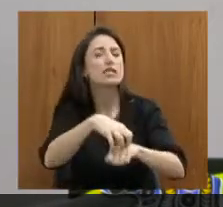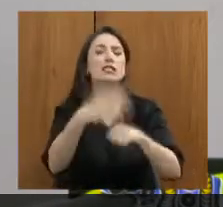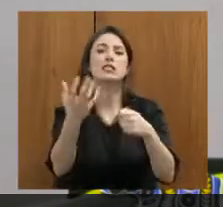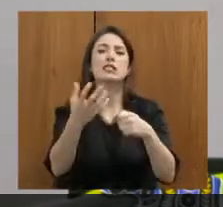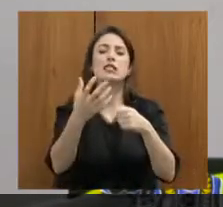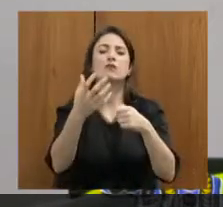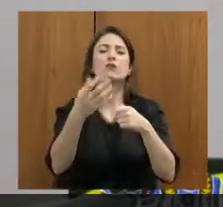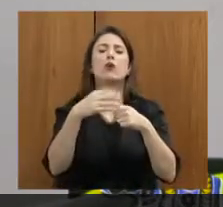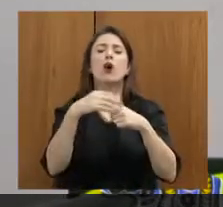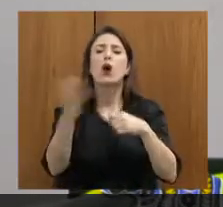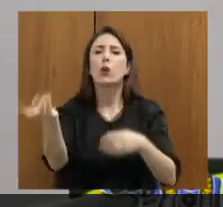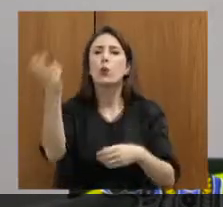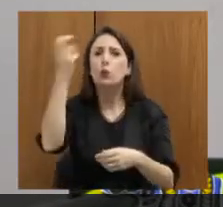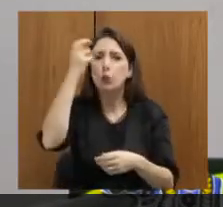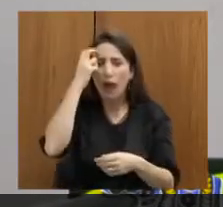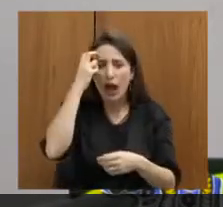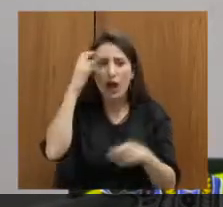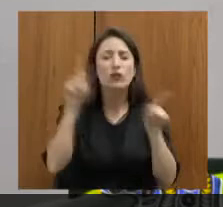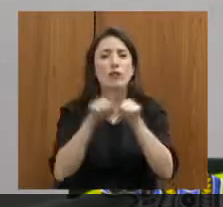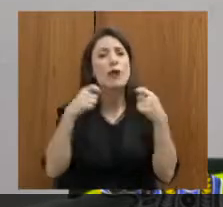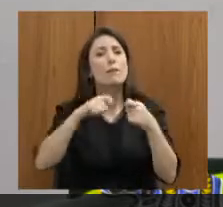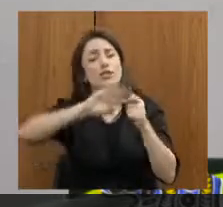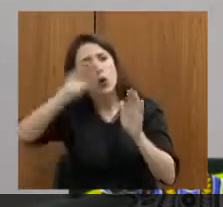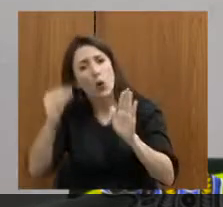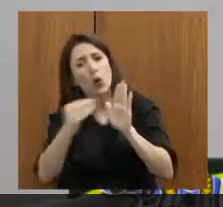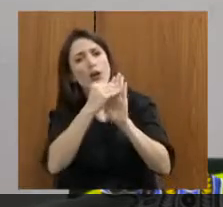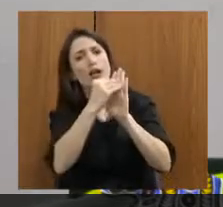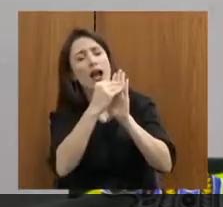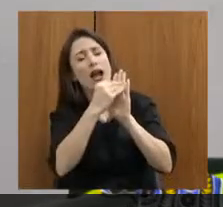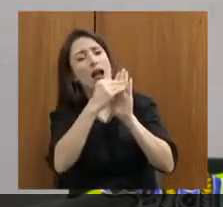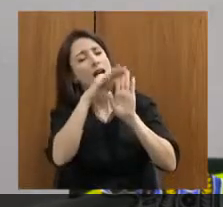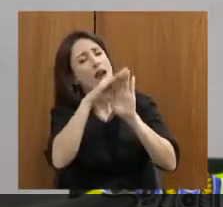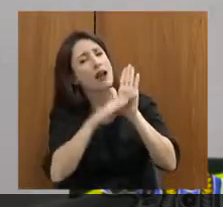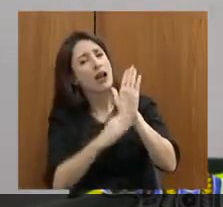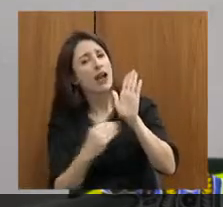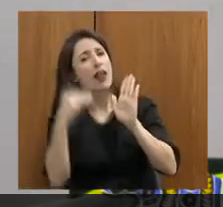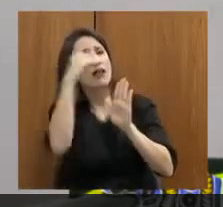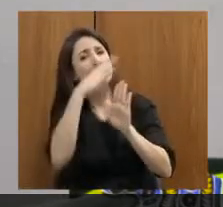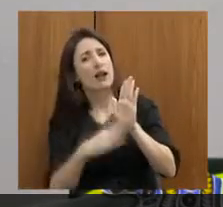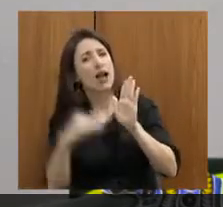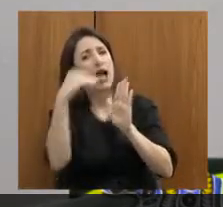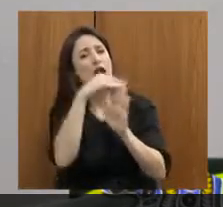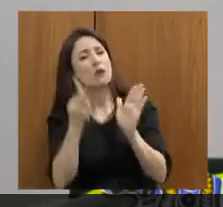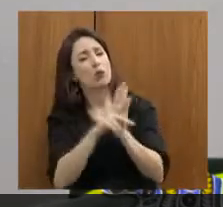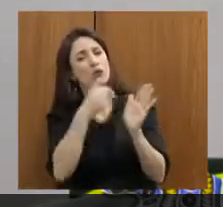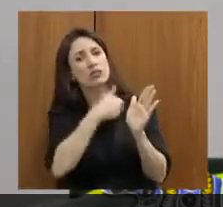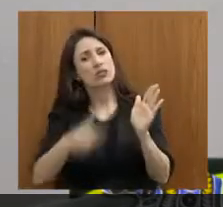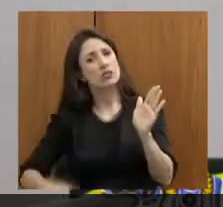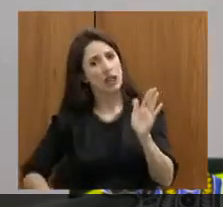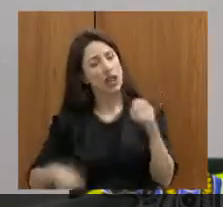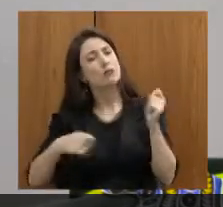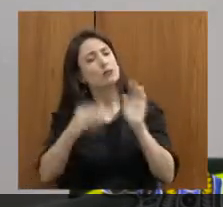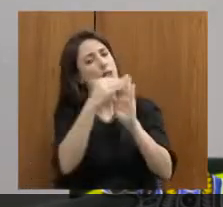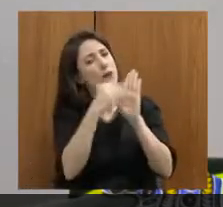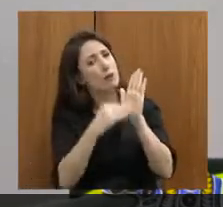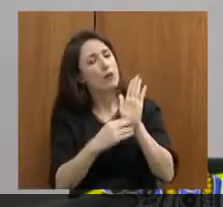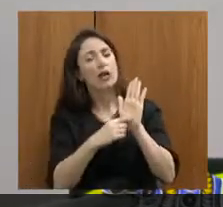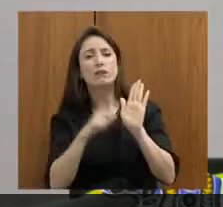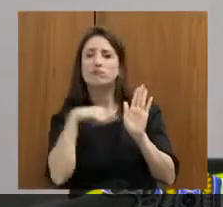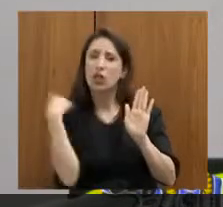que isso entre no calendário e do Estado Cléber me ajuda nesse sentido da gente apresentar coisas